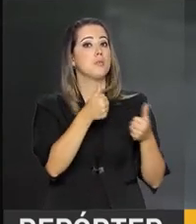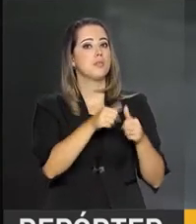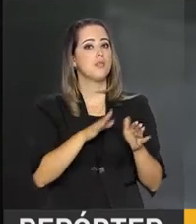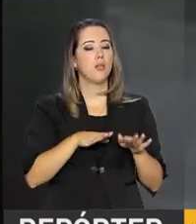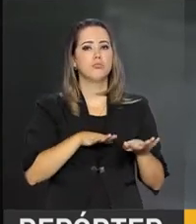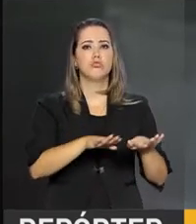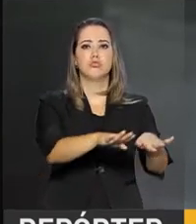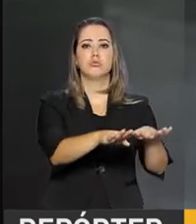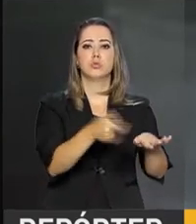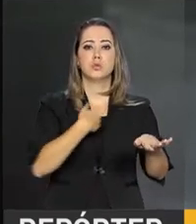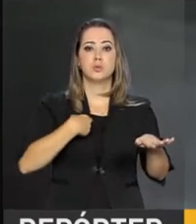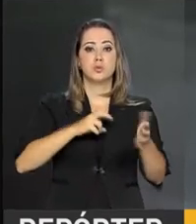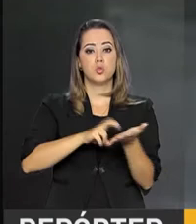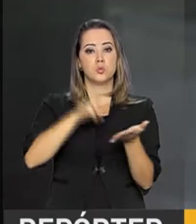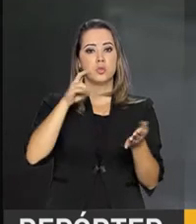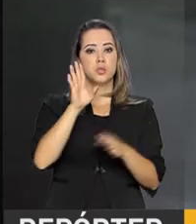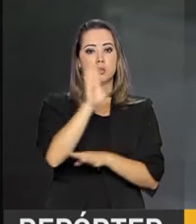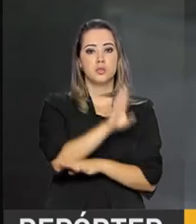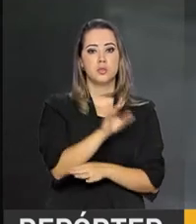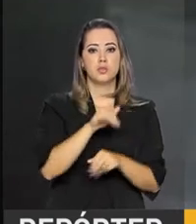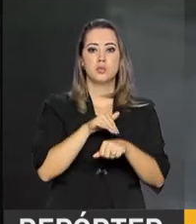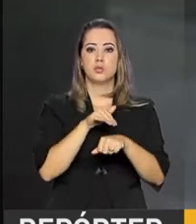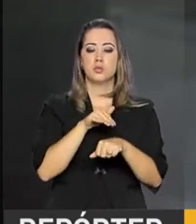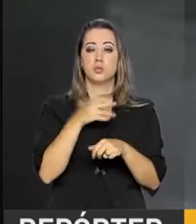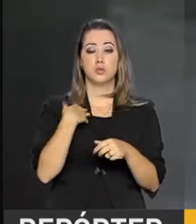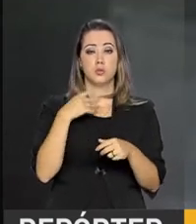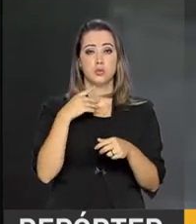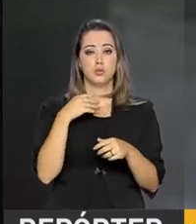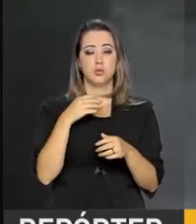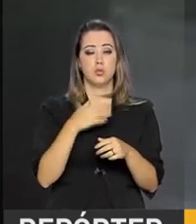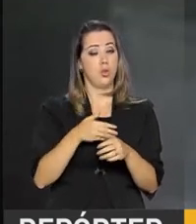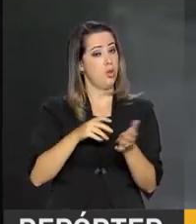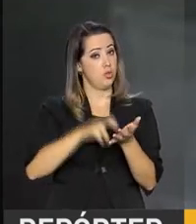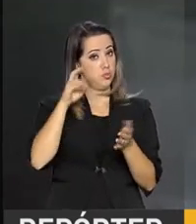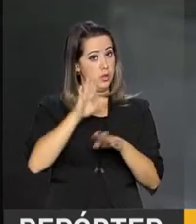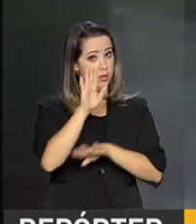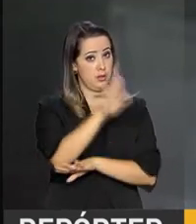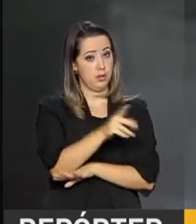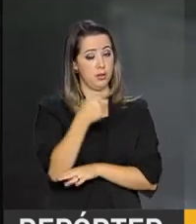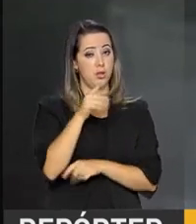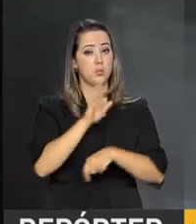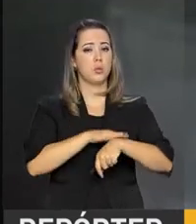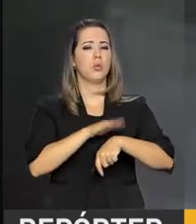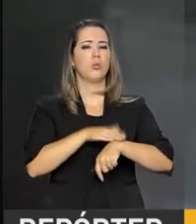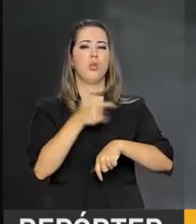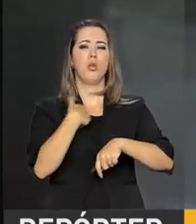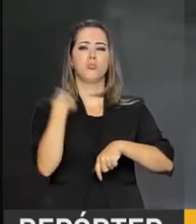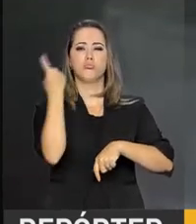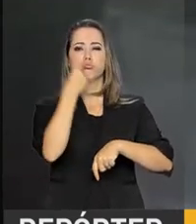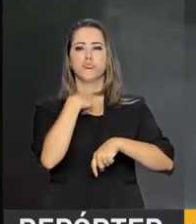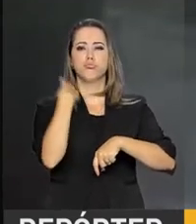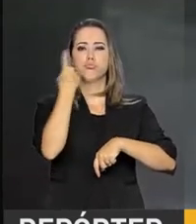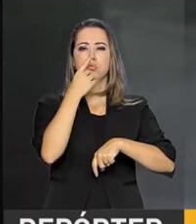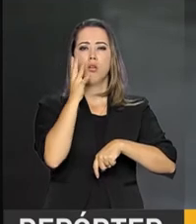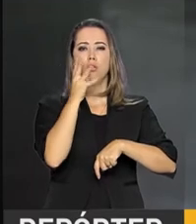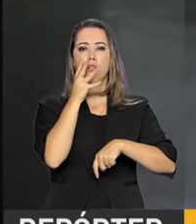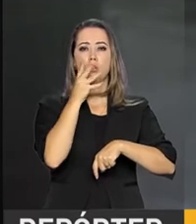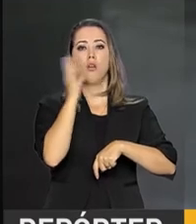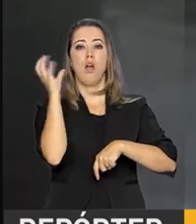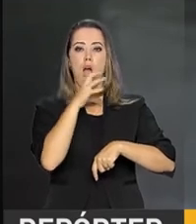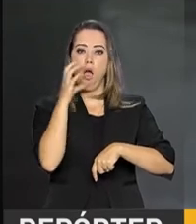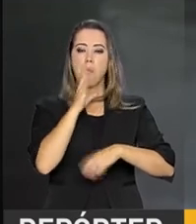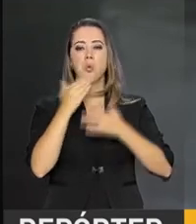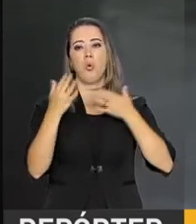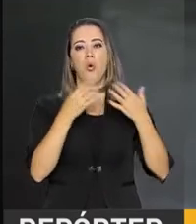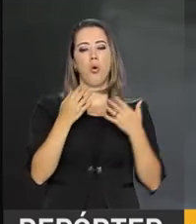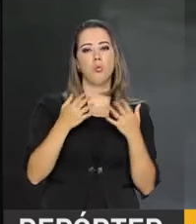temos boletins pela parte da manhã pela parte da tarde mostrando o tempo de parada em cada posto de controle de trânsito para que o usuário caminhoneiro possa